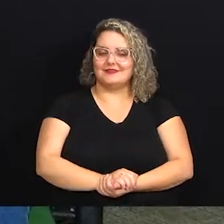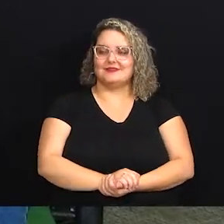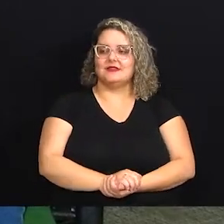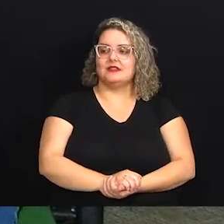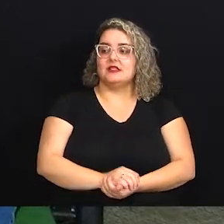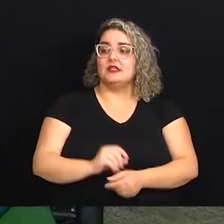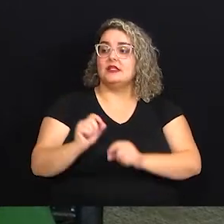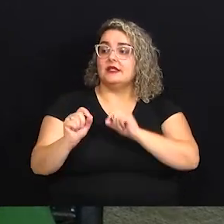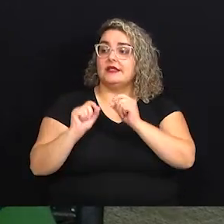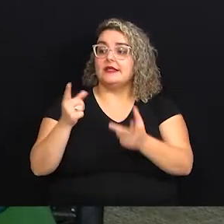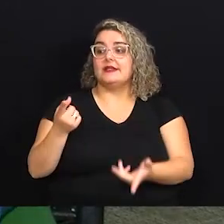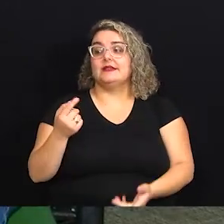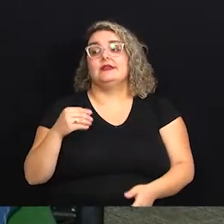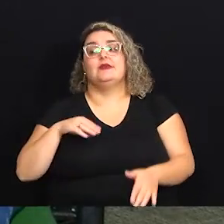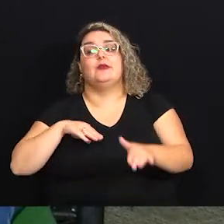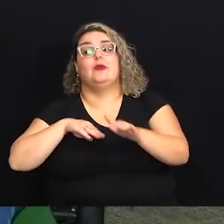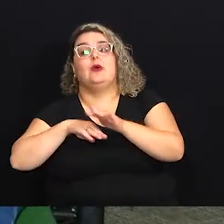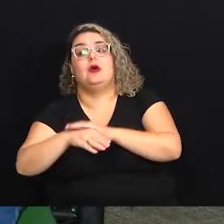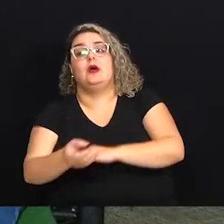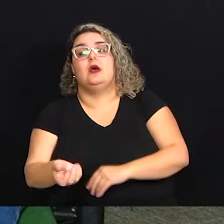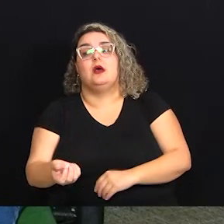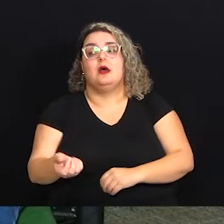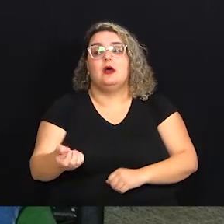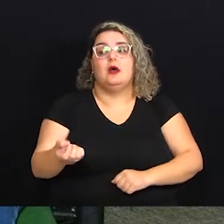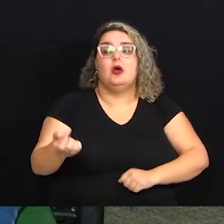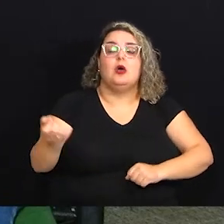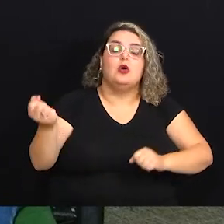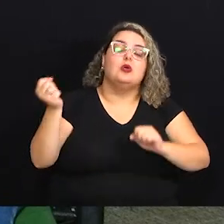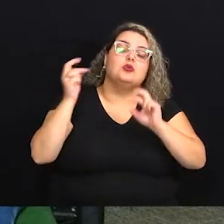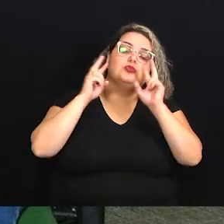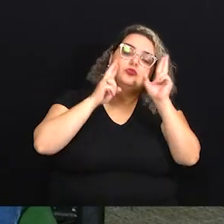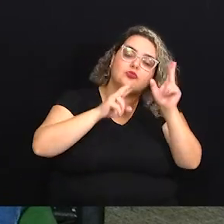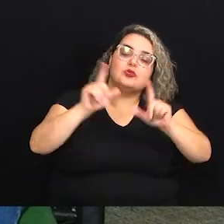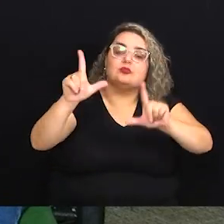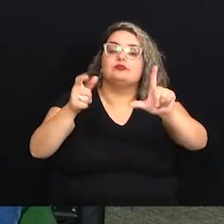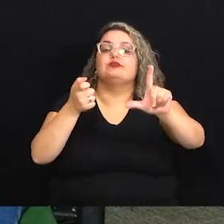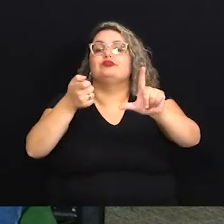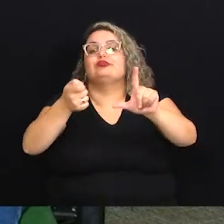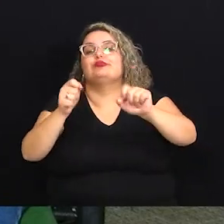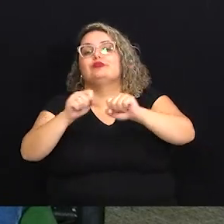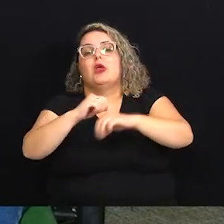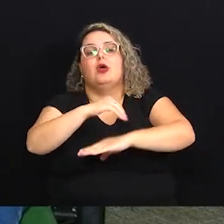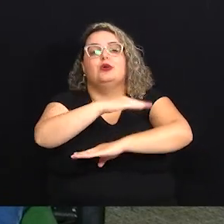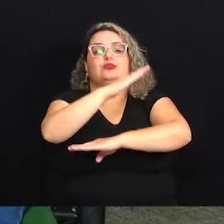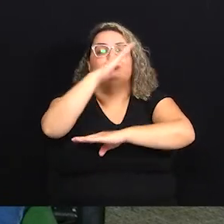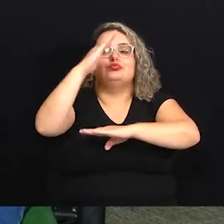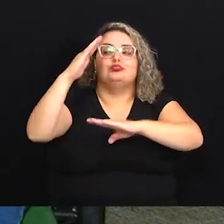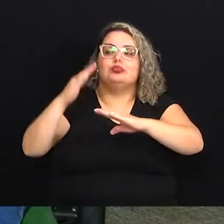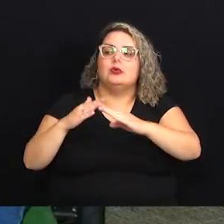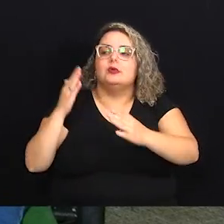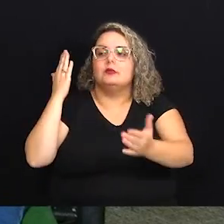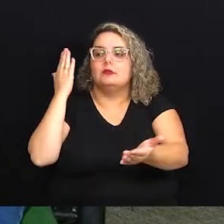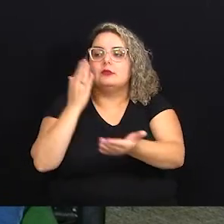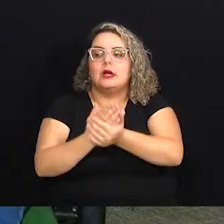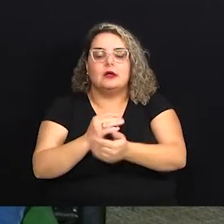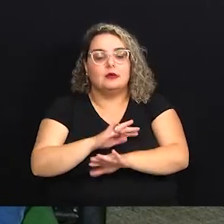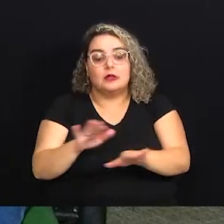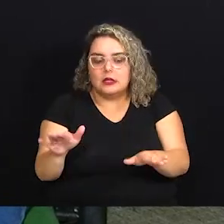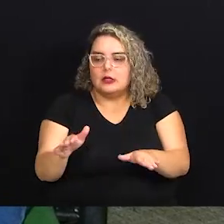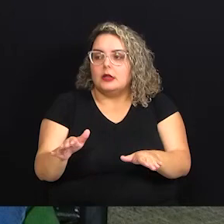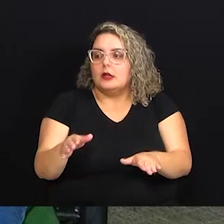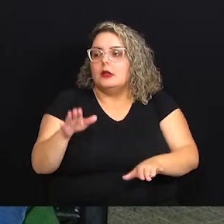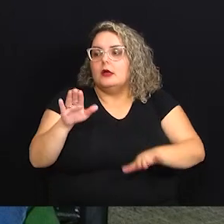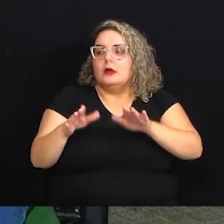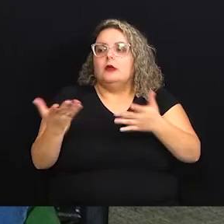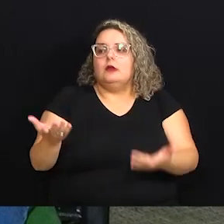acho. E quem tem aquela mania de dormir com a TV ligada, como que faz para para parar